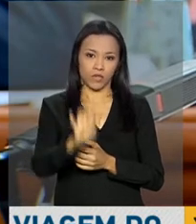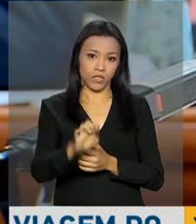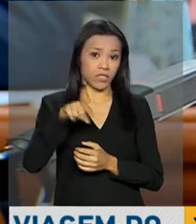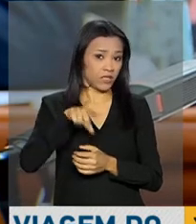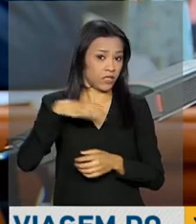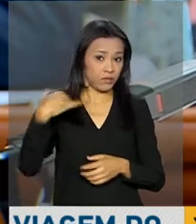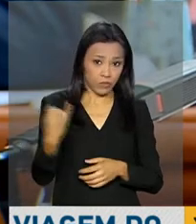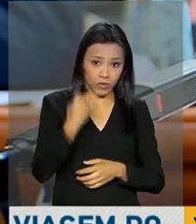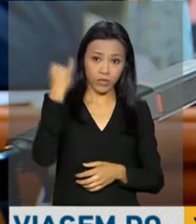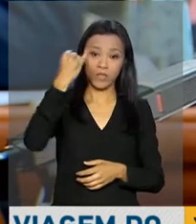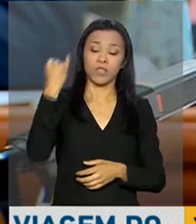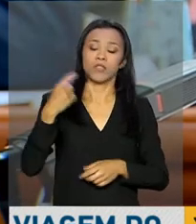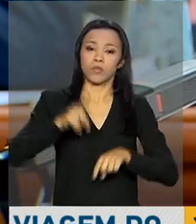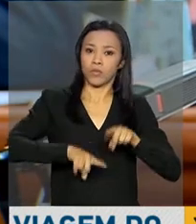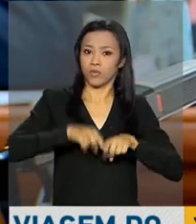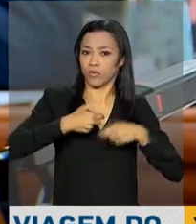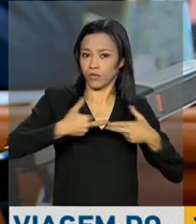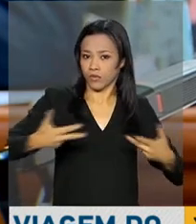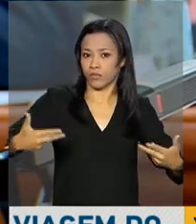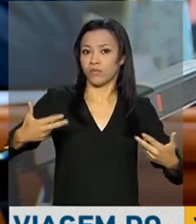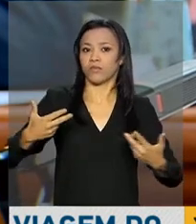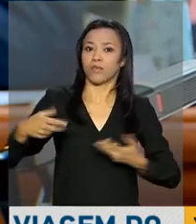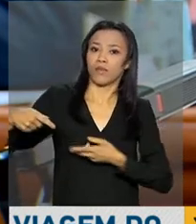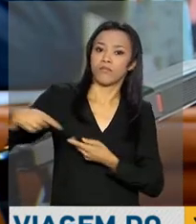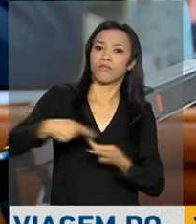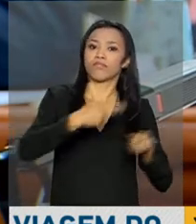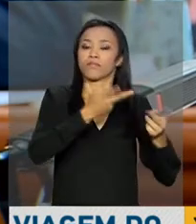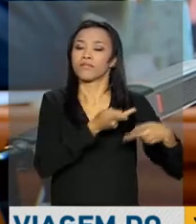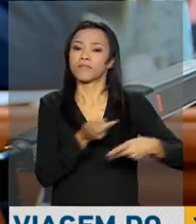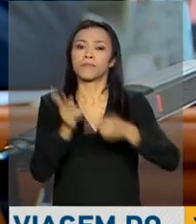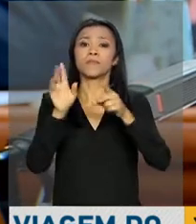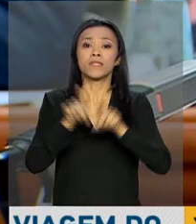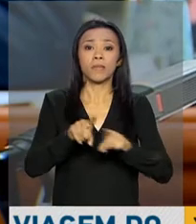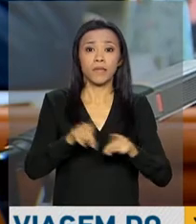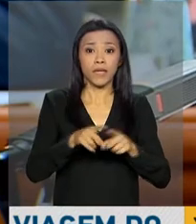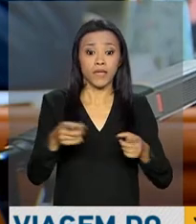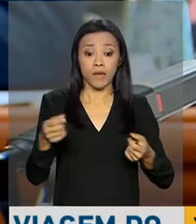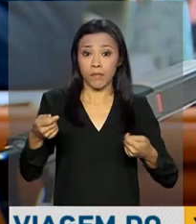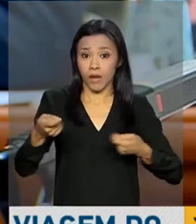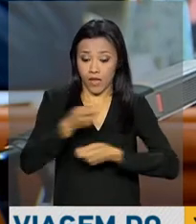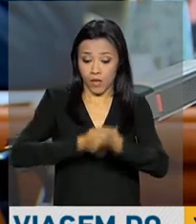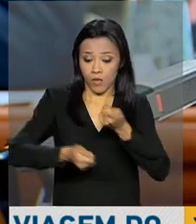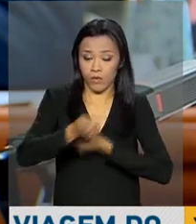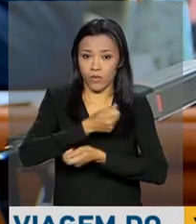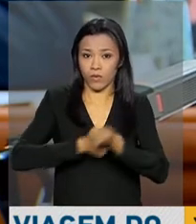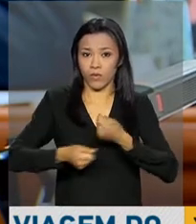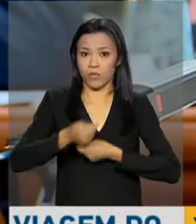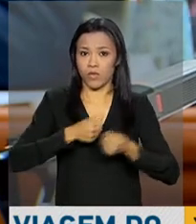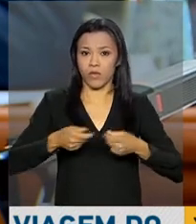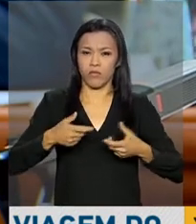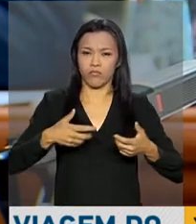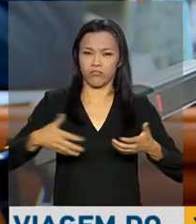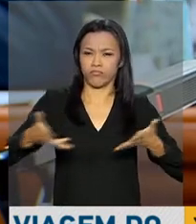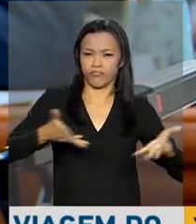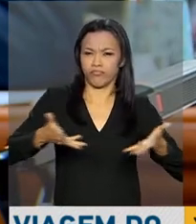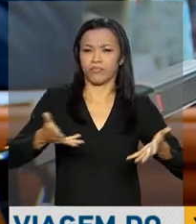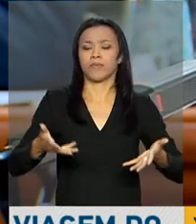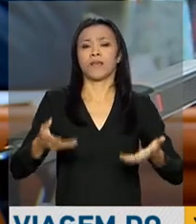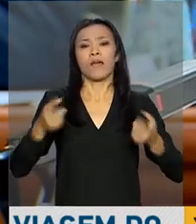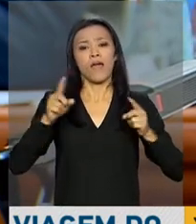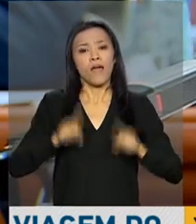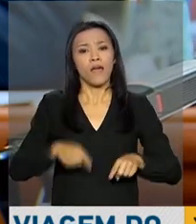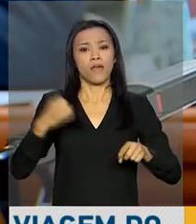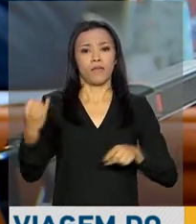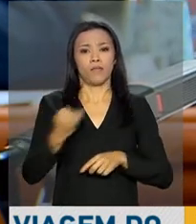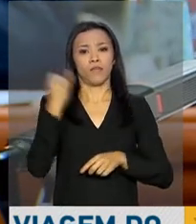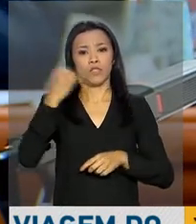nossos produtos, para a dinamização de nossas economias. É muito positivo que o Conselho